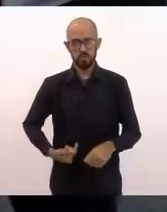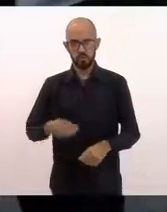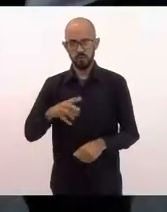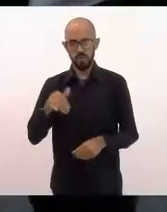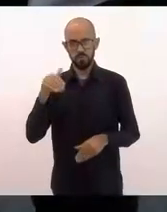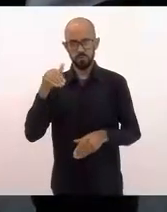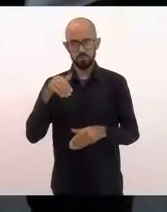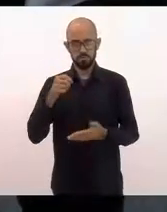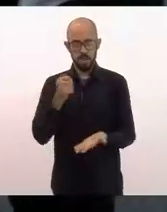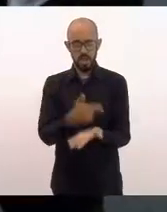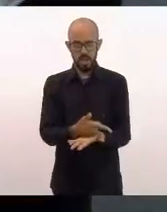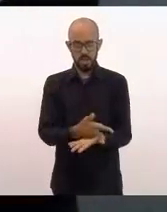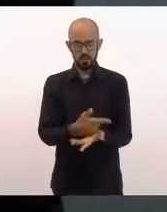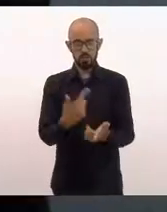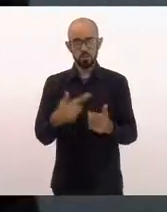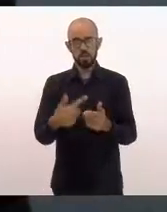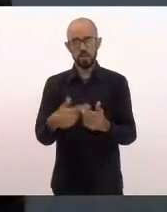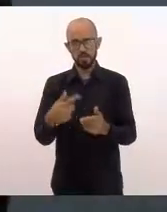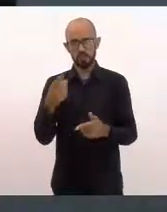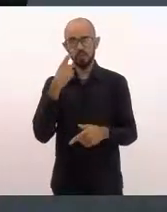gente vai sim ver se há